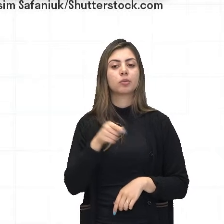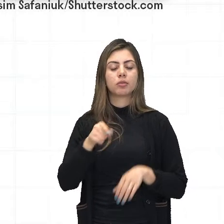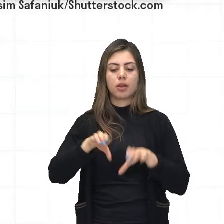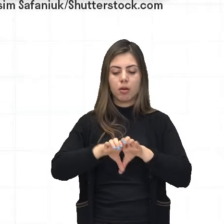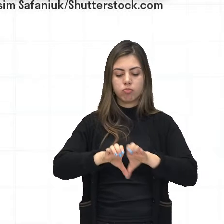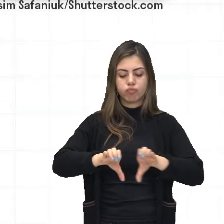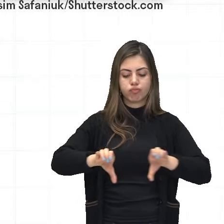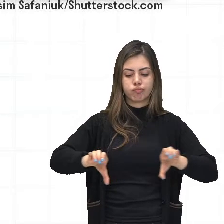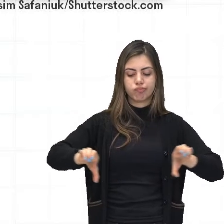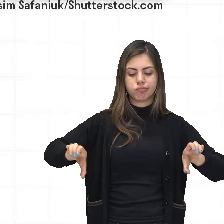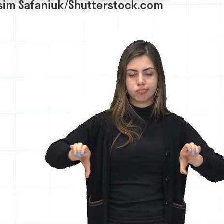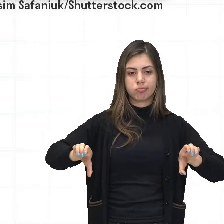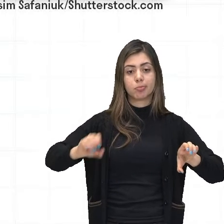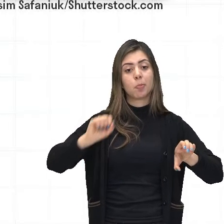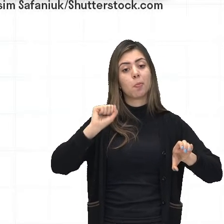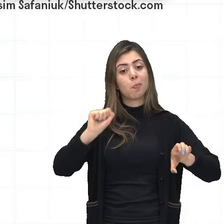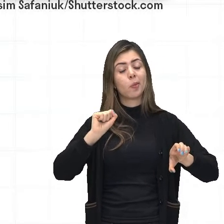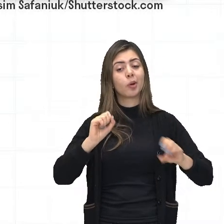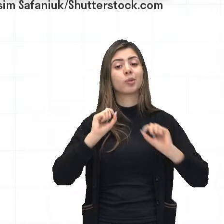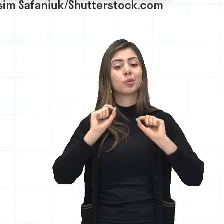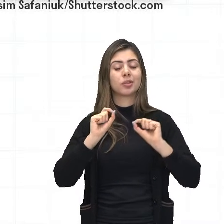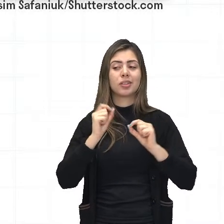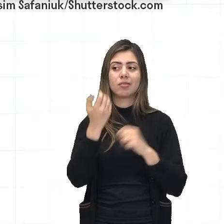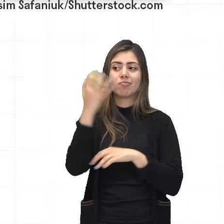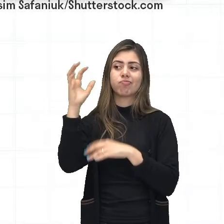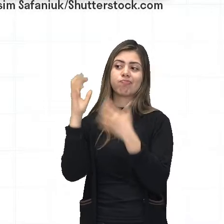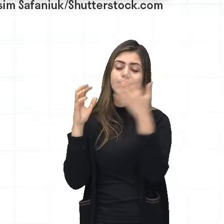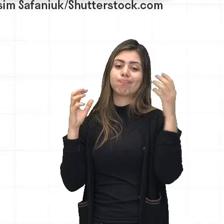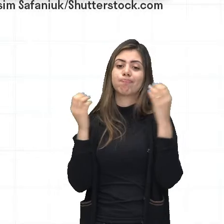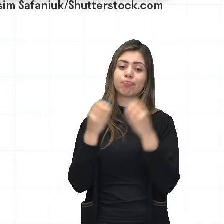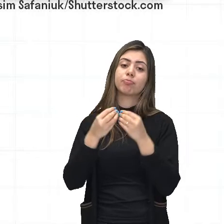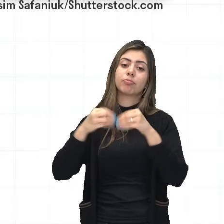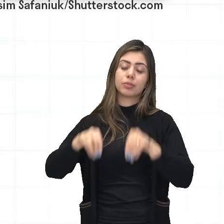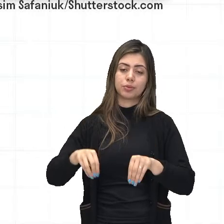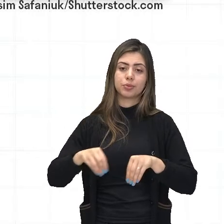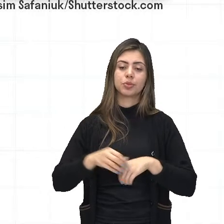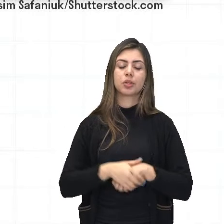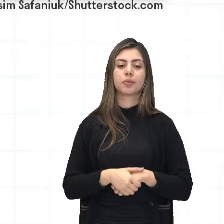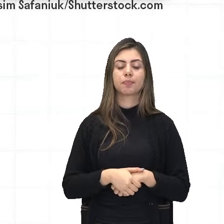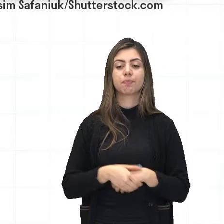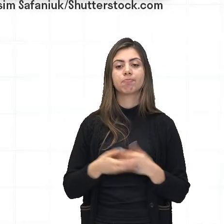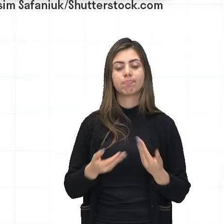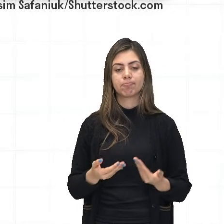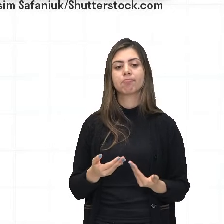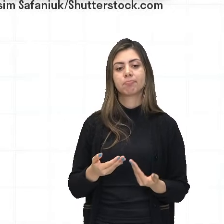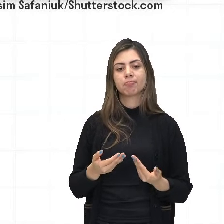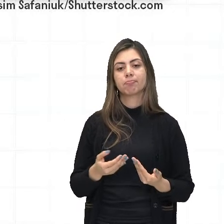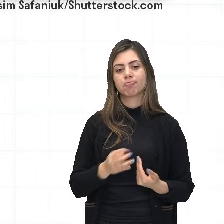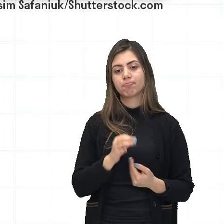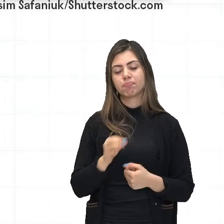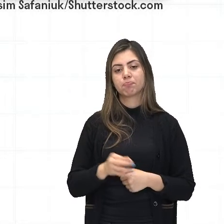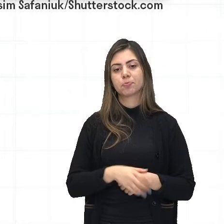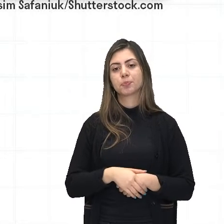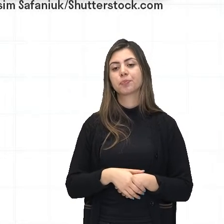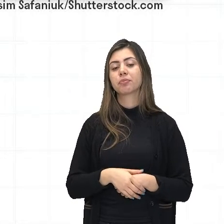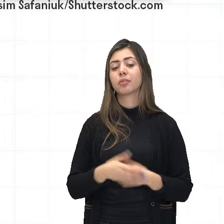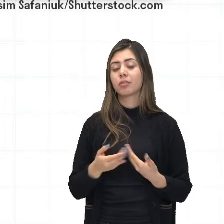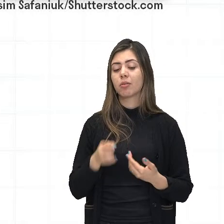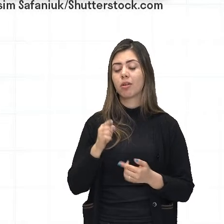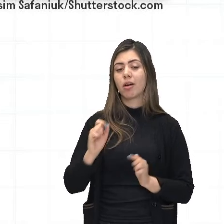gasodutos, isso pode causar impactos ao meio ambiente, né? Então, nós temos aí esse